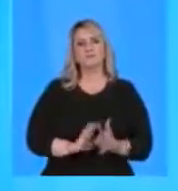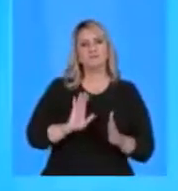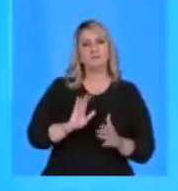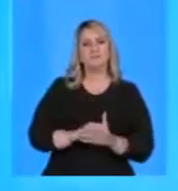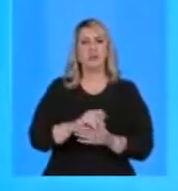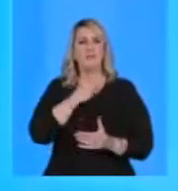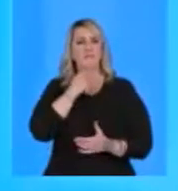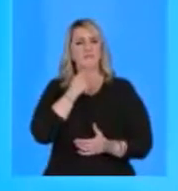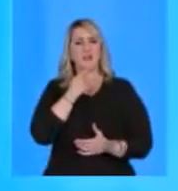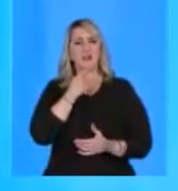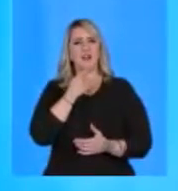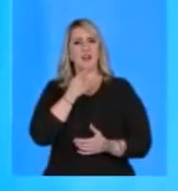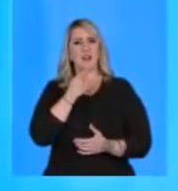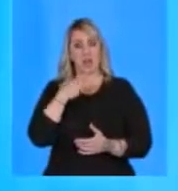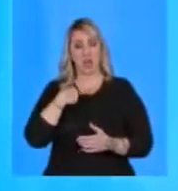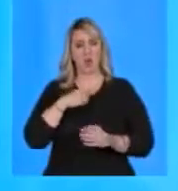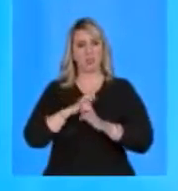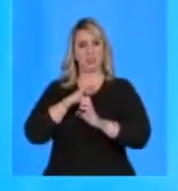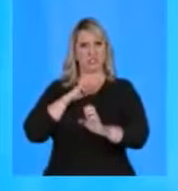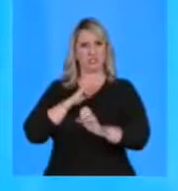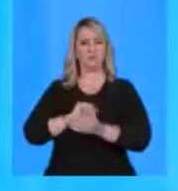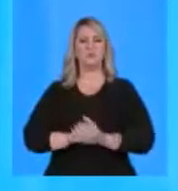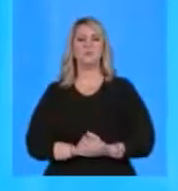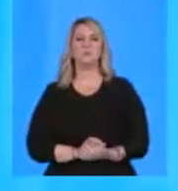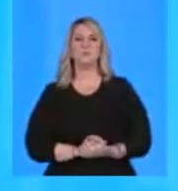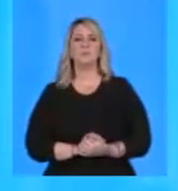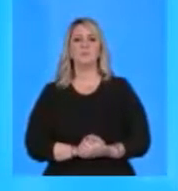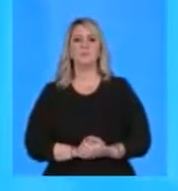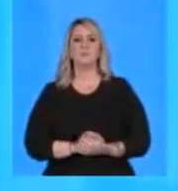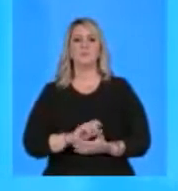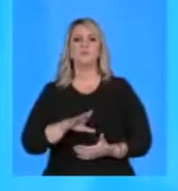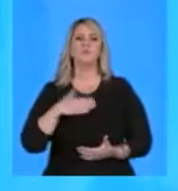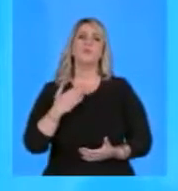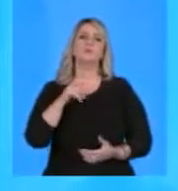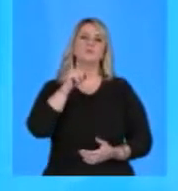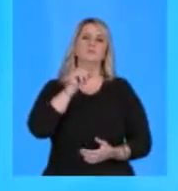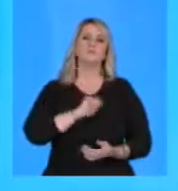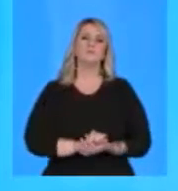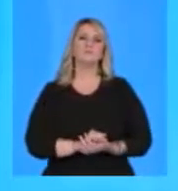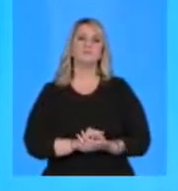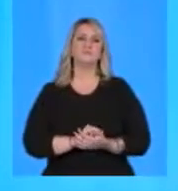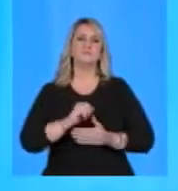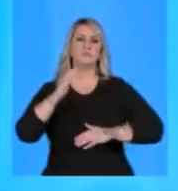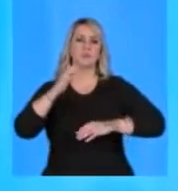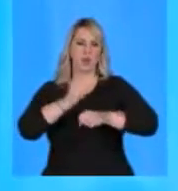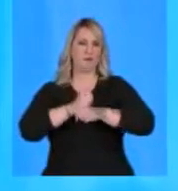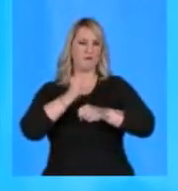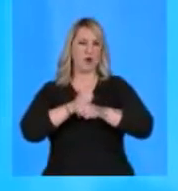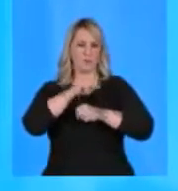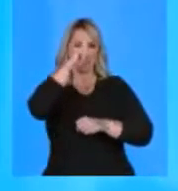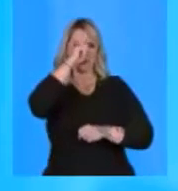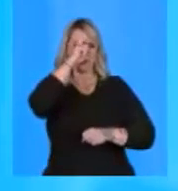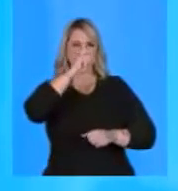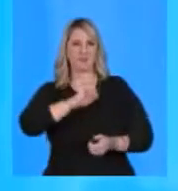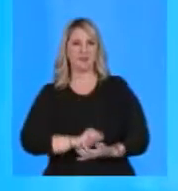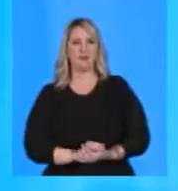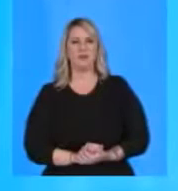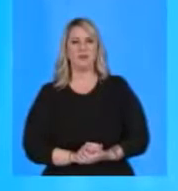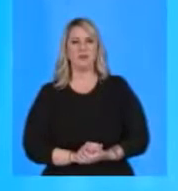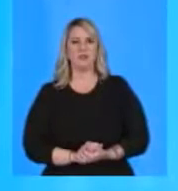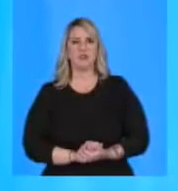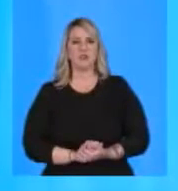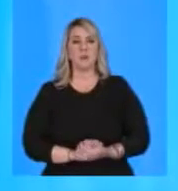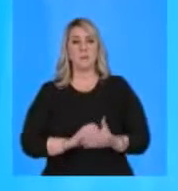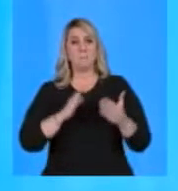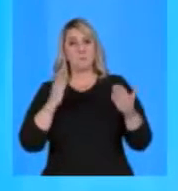eu te falar como como engenheiro quando você vai fazer uma reforma do hospital e ele não